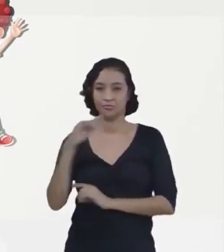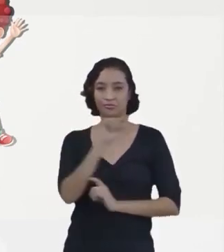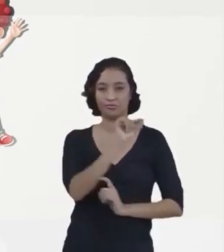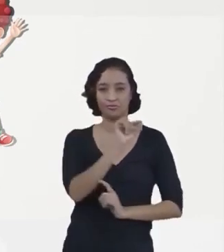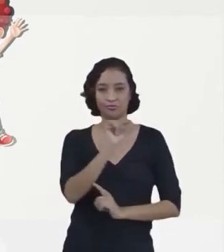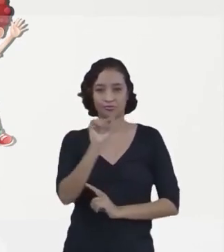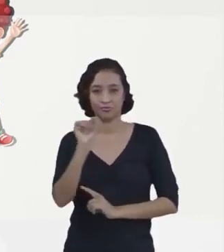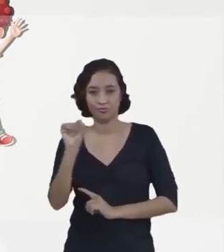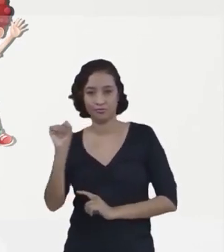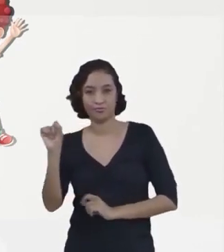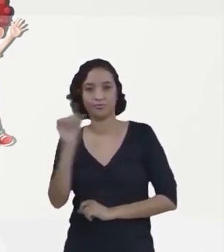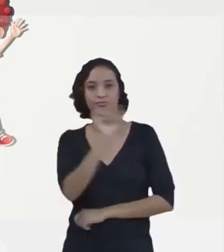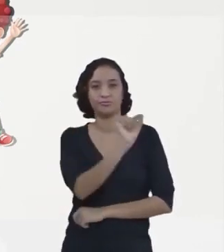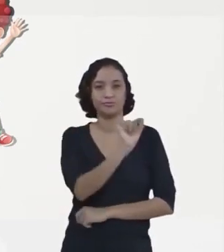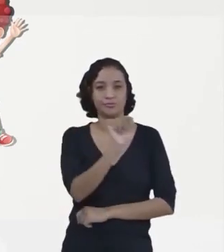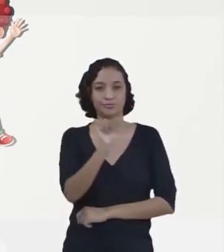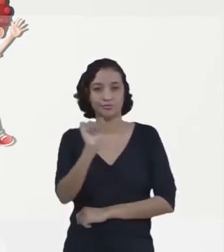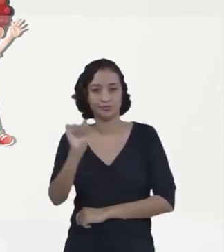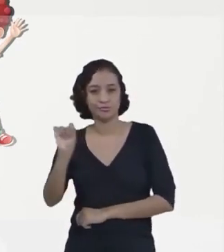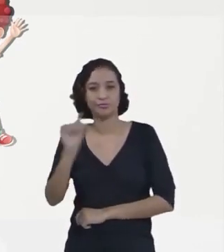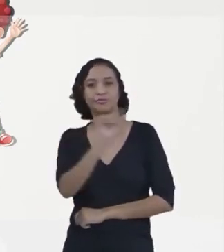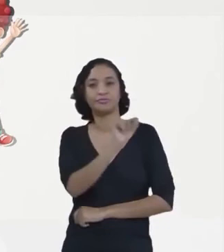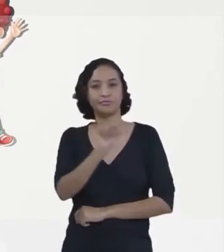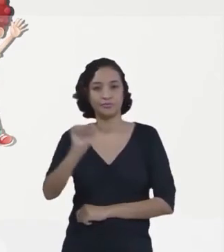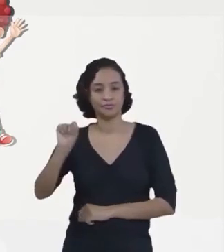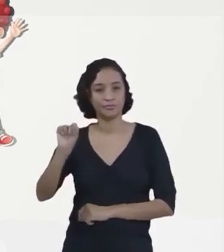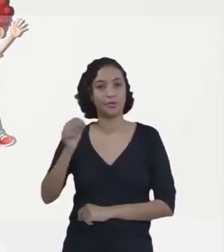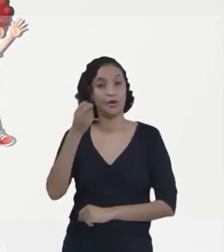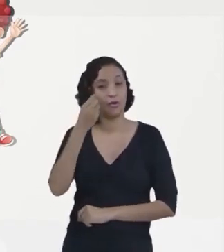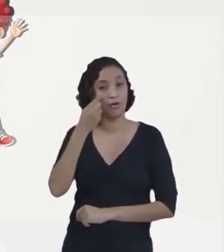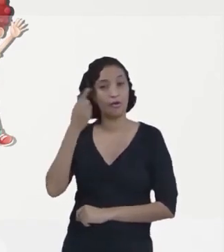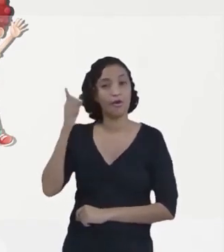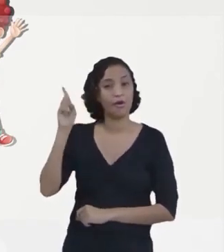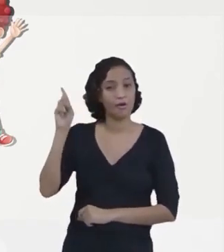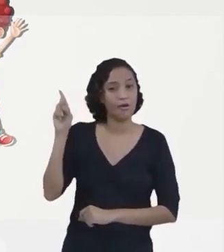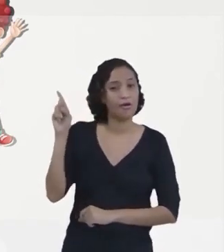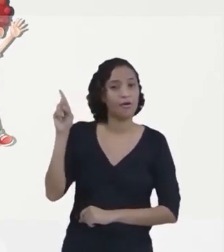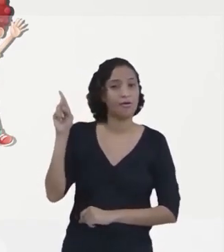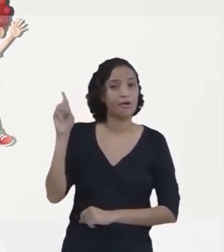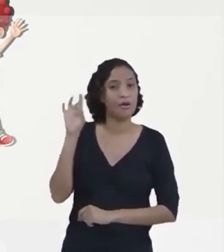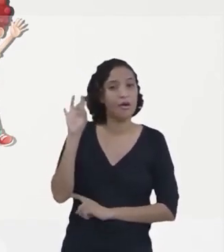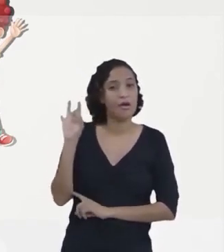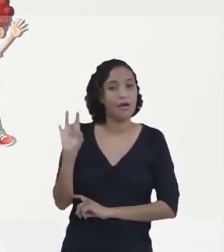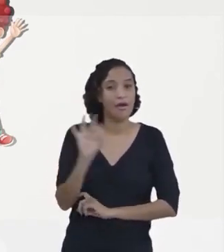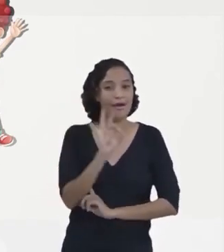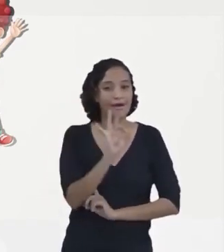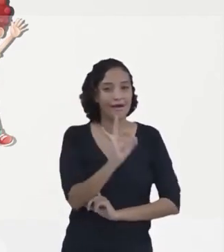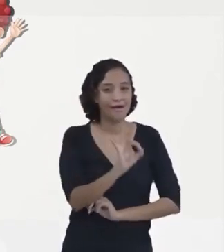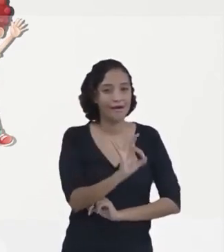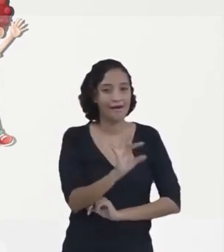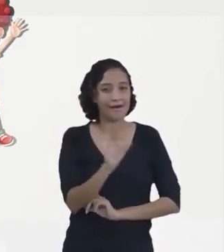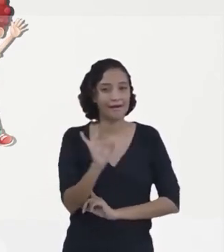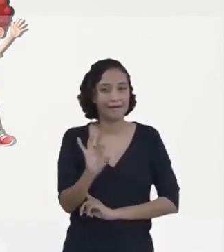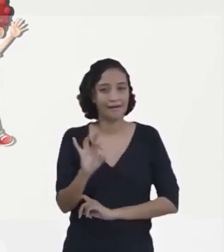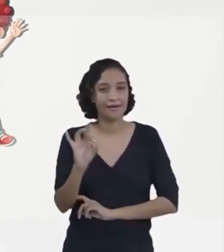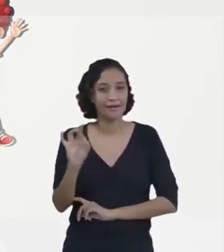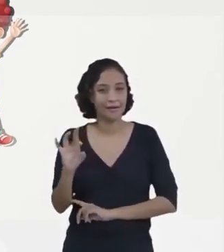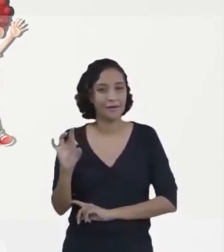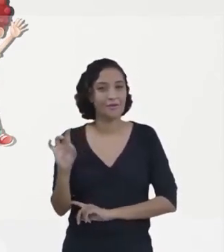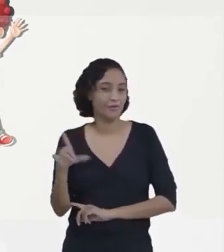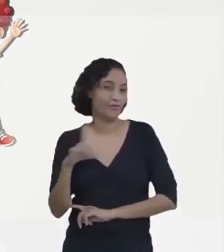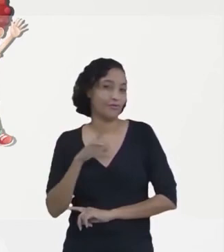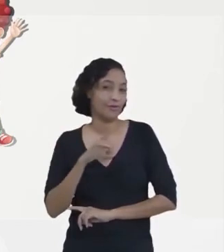da Mariana. Então, aí está as medidas de cada um. Medida de